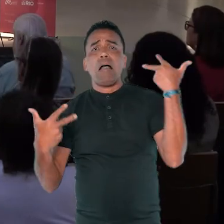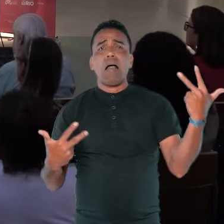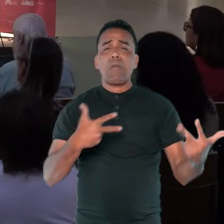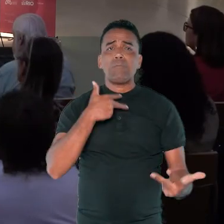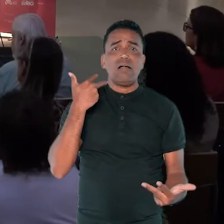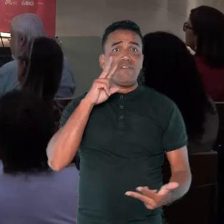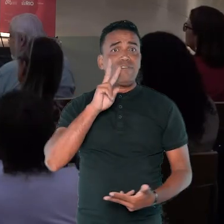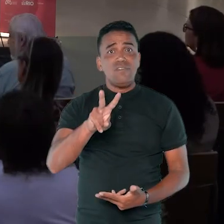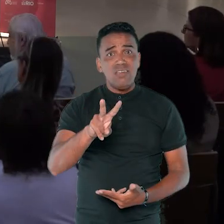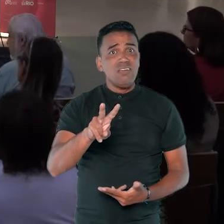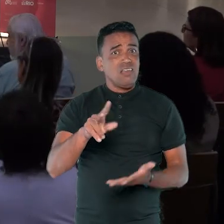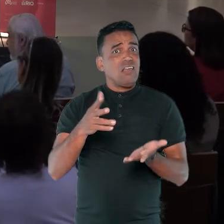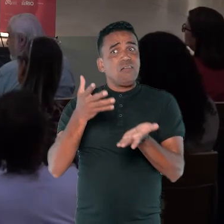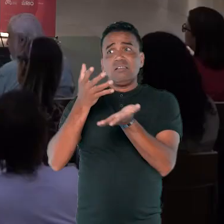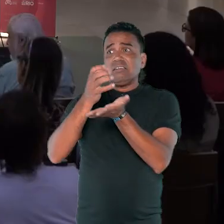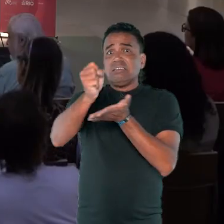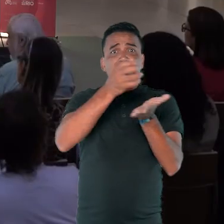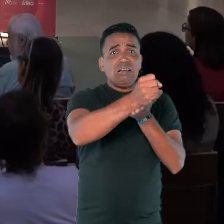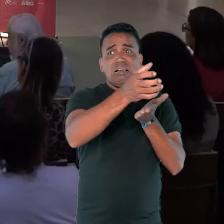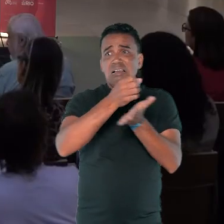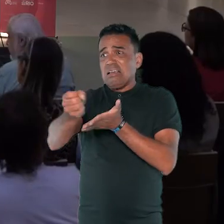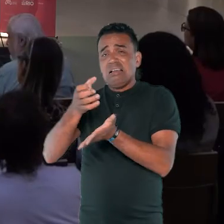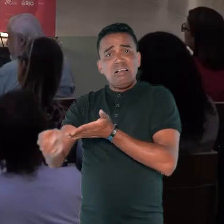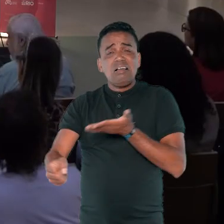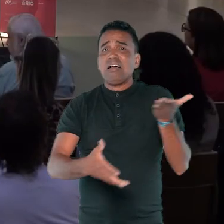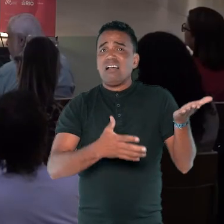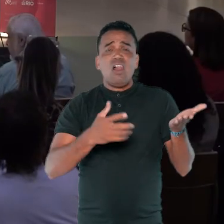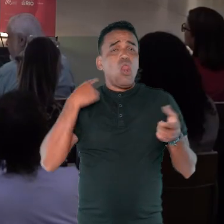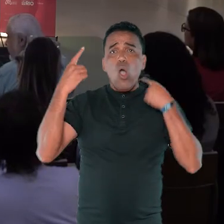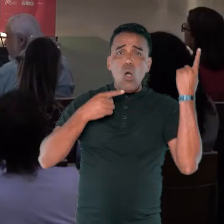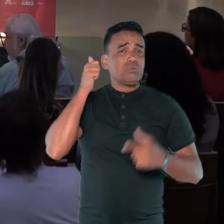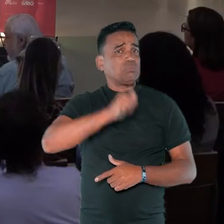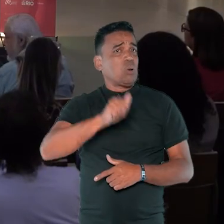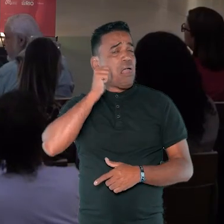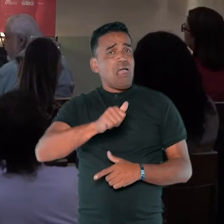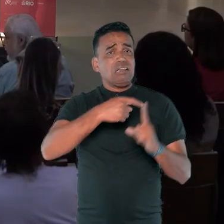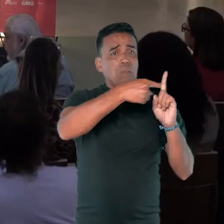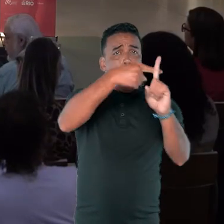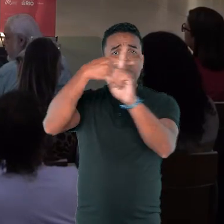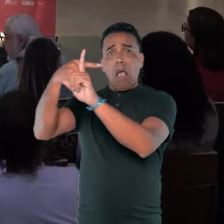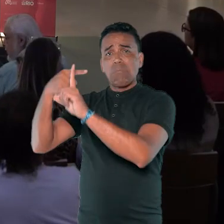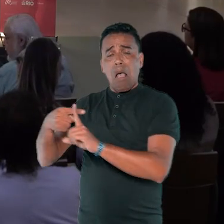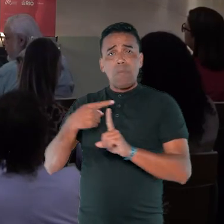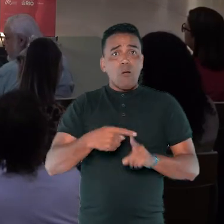Vi-os arrebatando louros e mulheres, e serem sepultados às